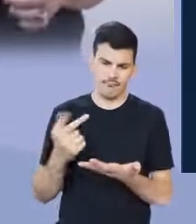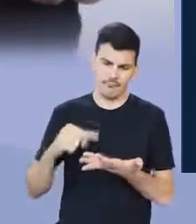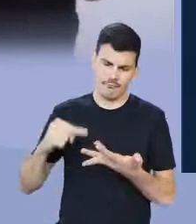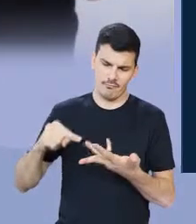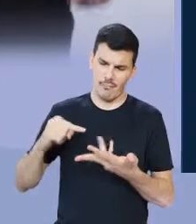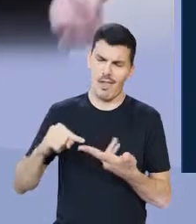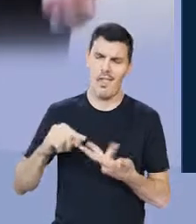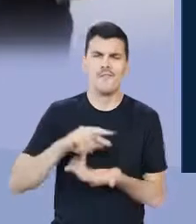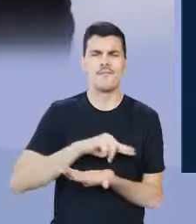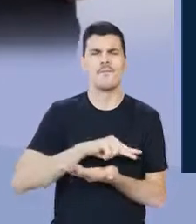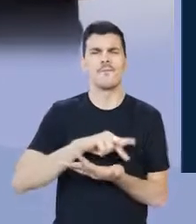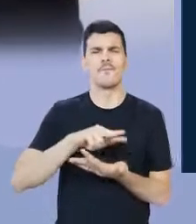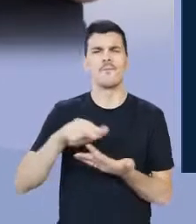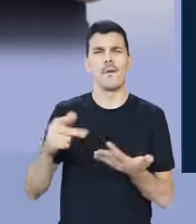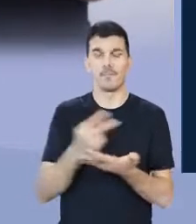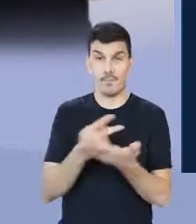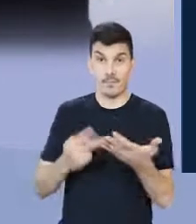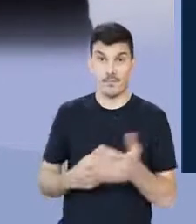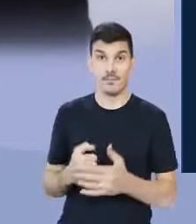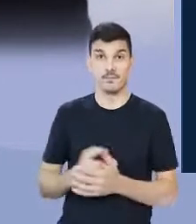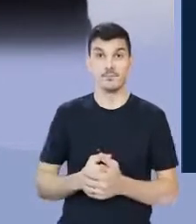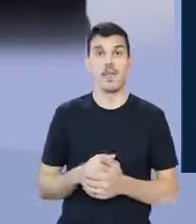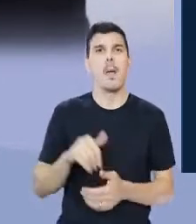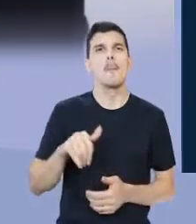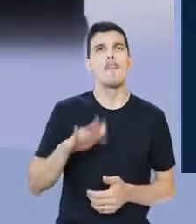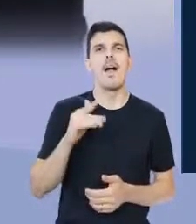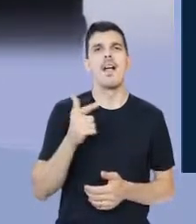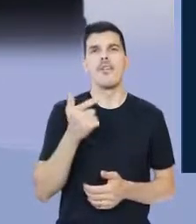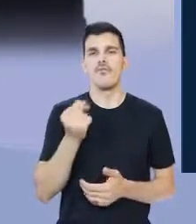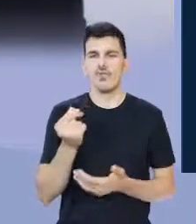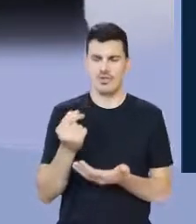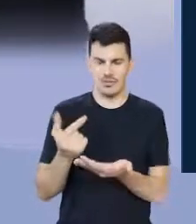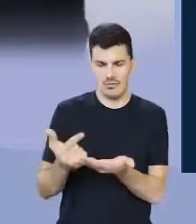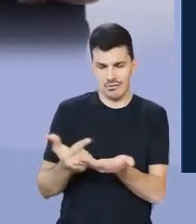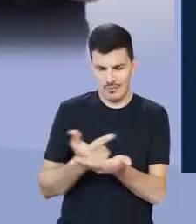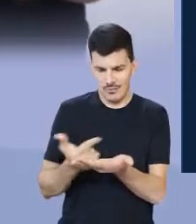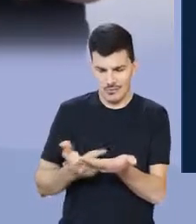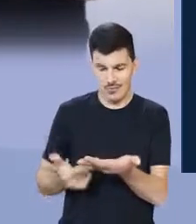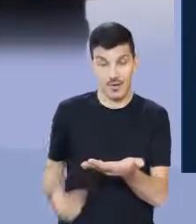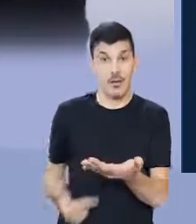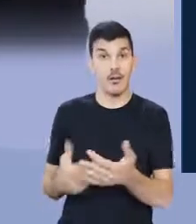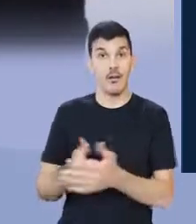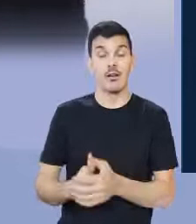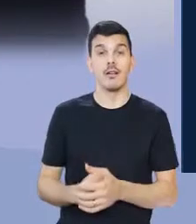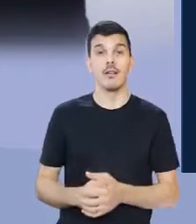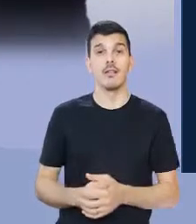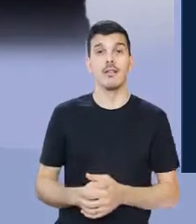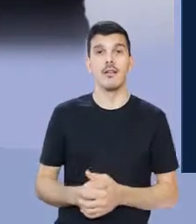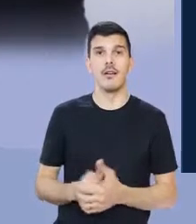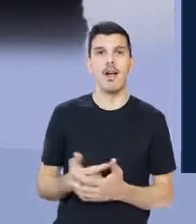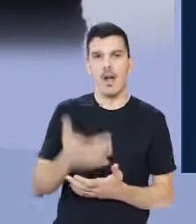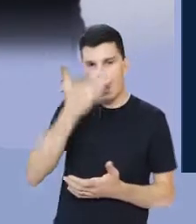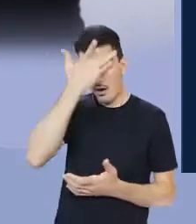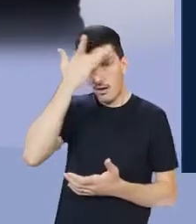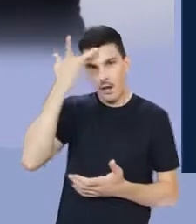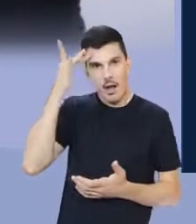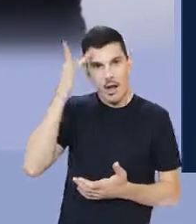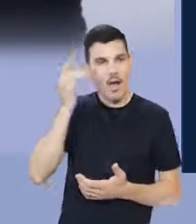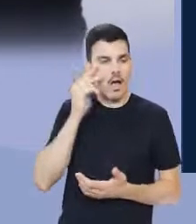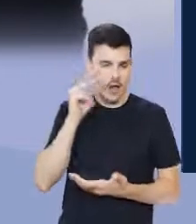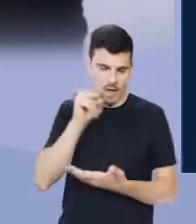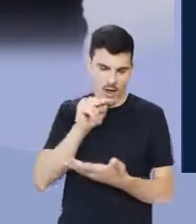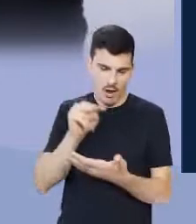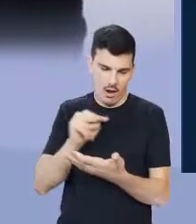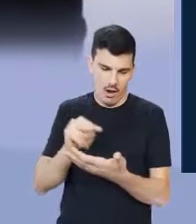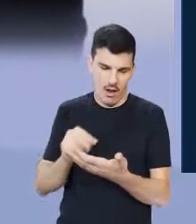deixa um legado enorme, mais de 20 cadernos, de forma que as